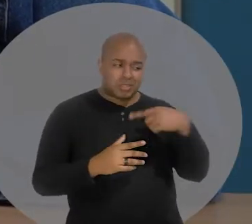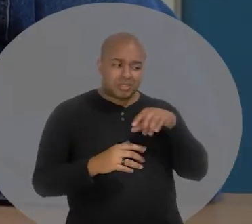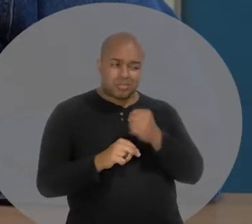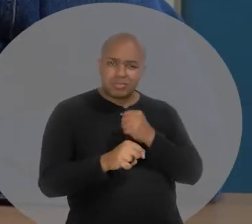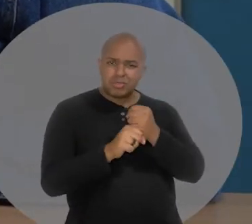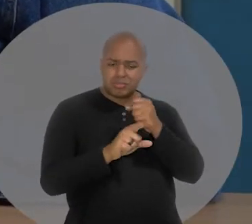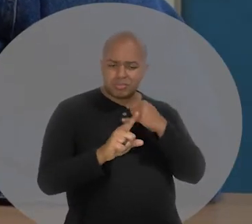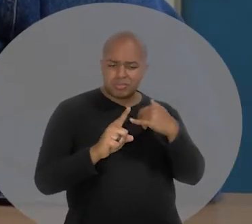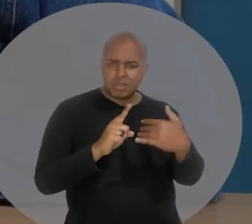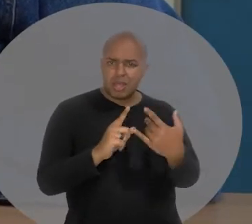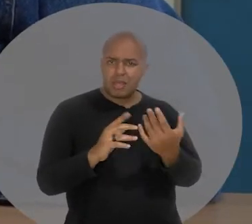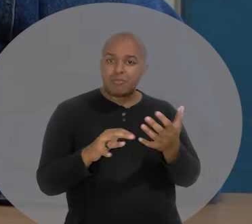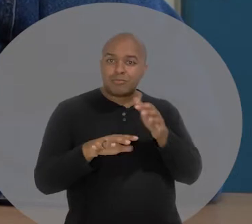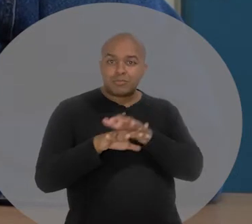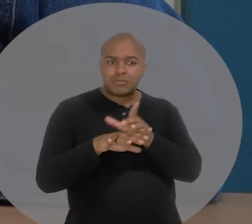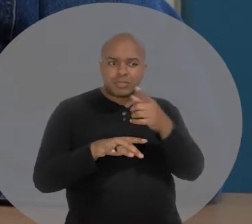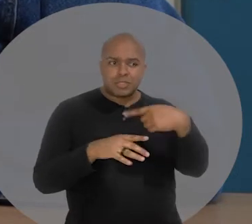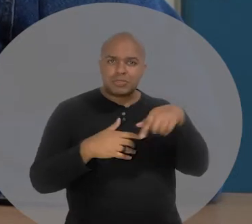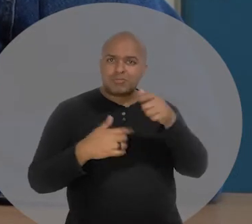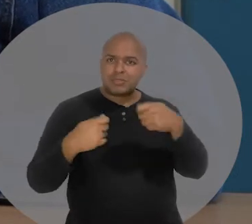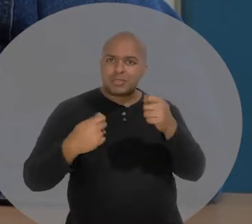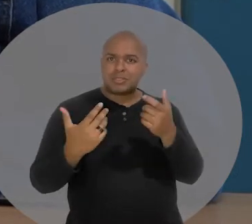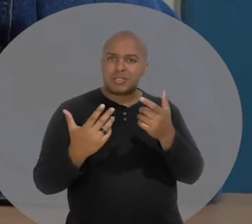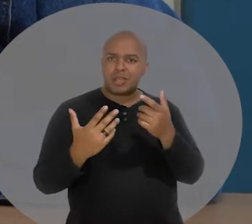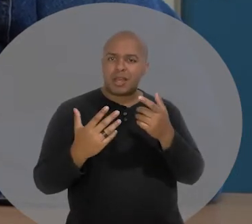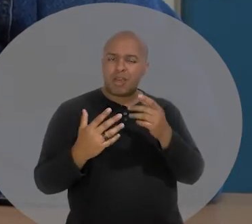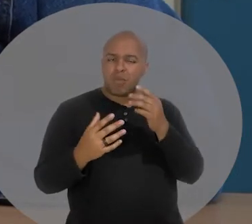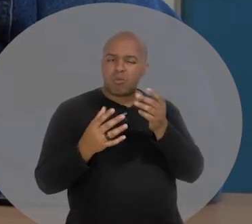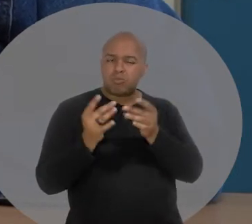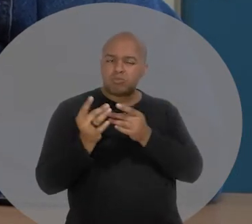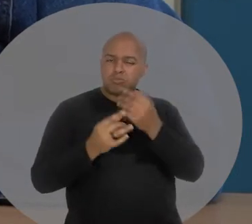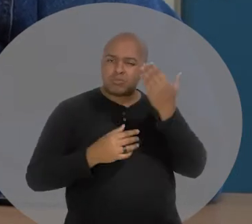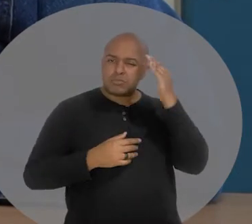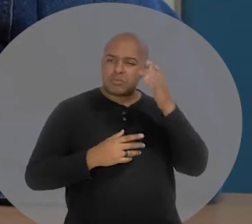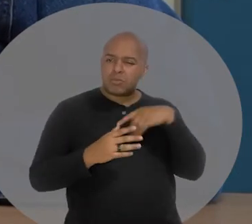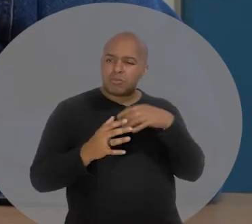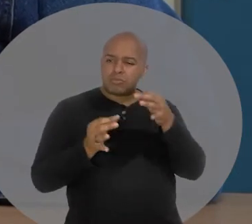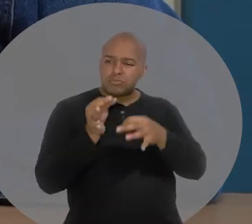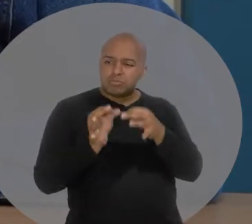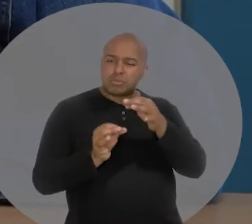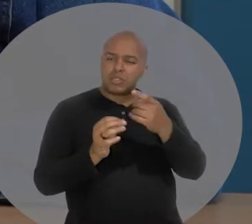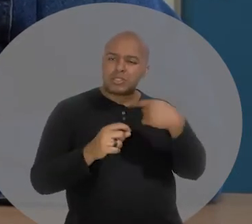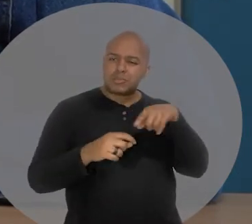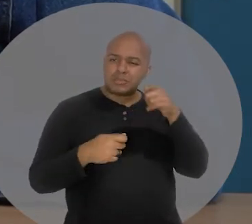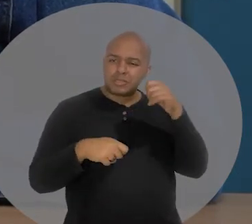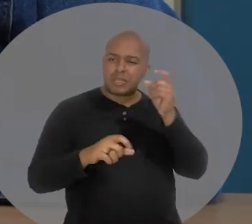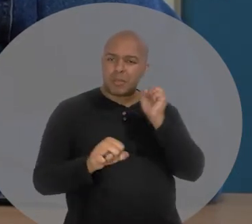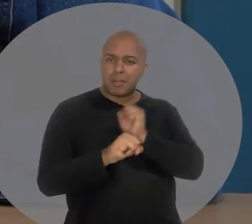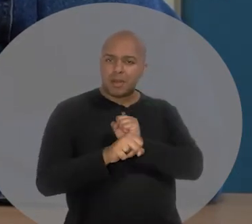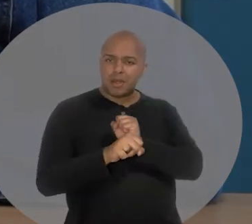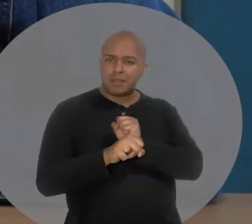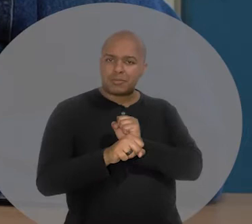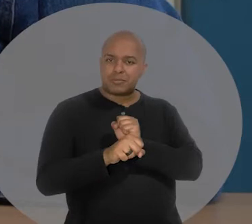sociedade inclusiva, a gente precisa aprimorar o conceito de justiça, a gente precisa parar